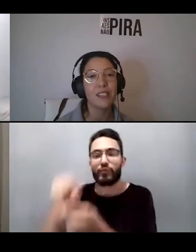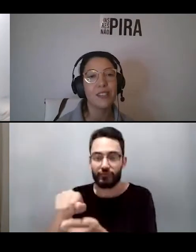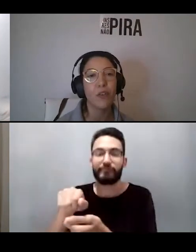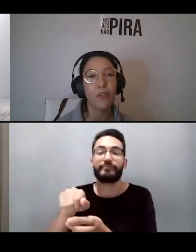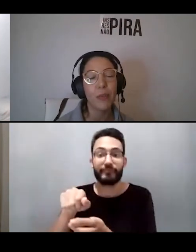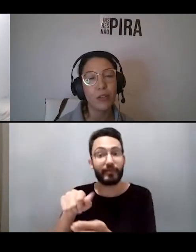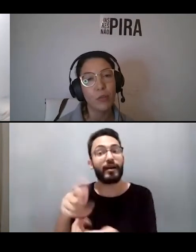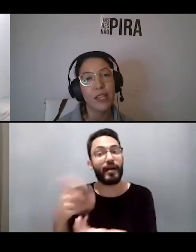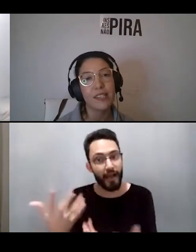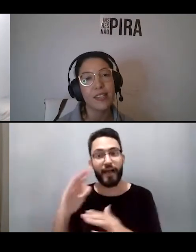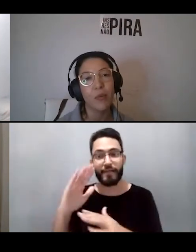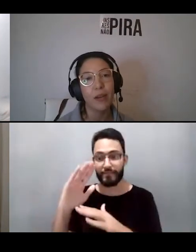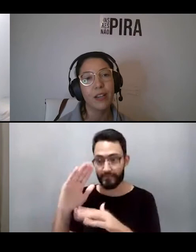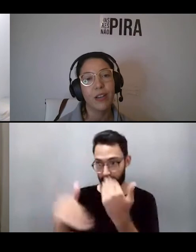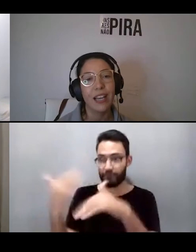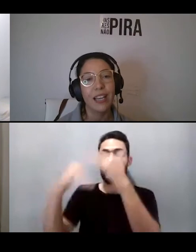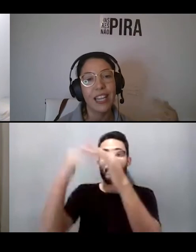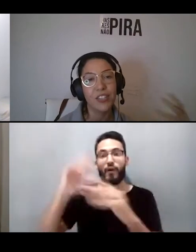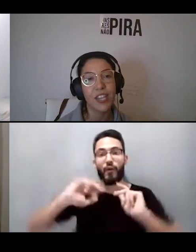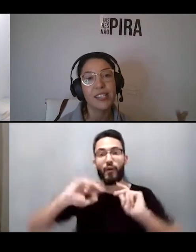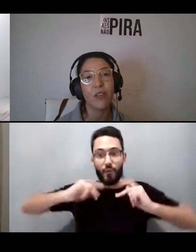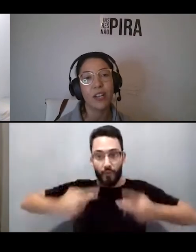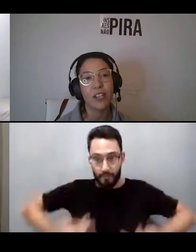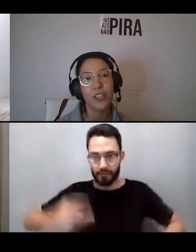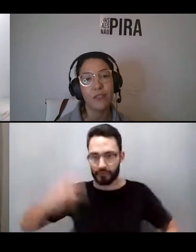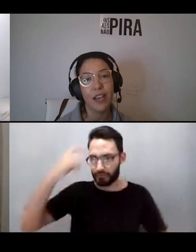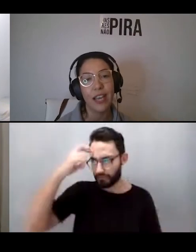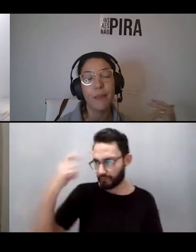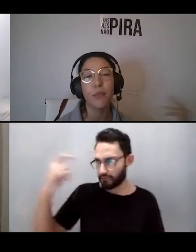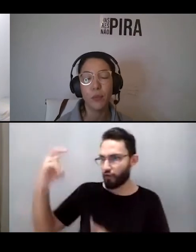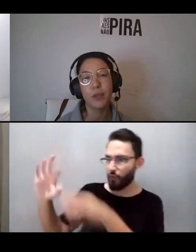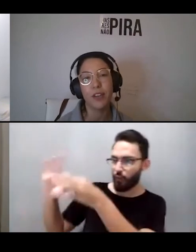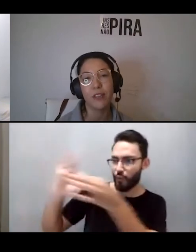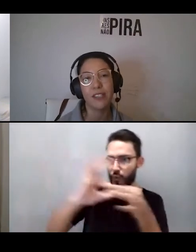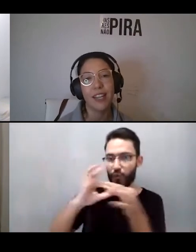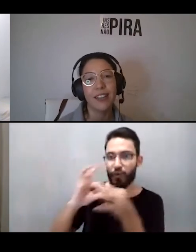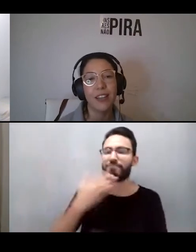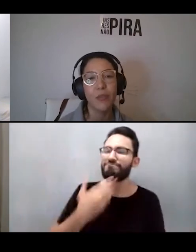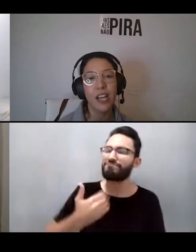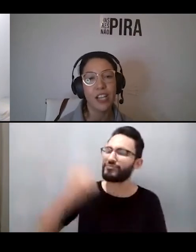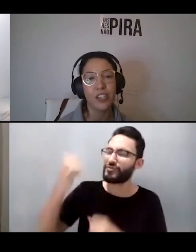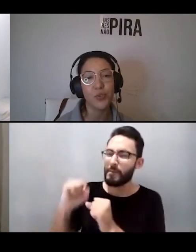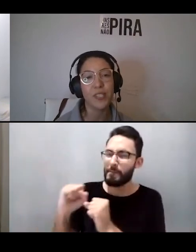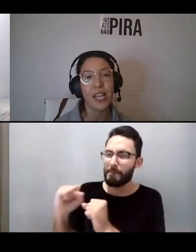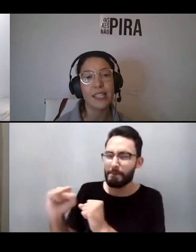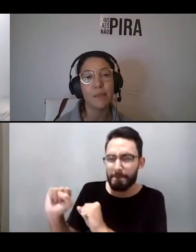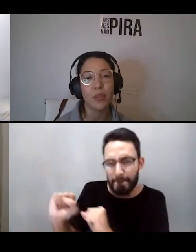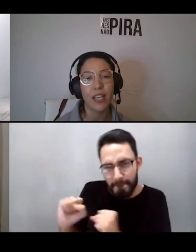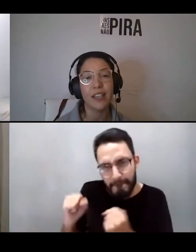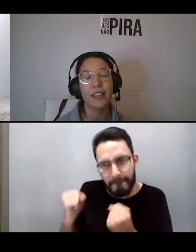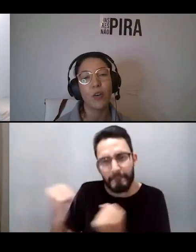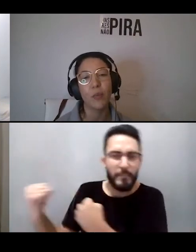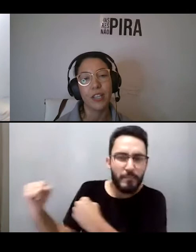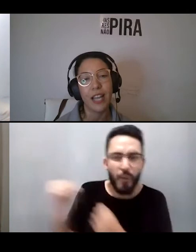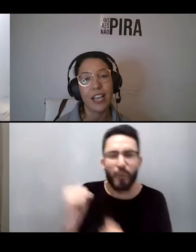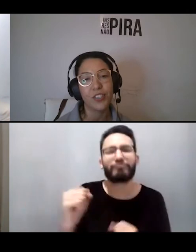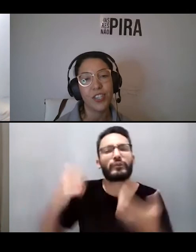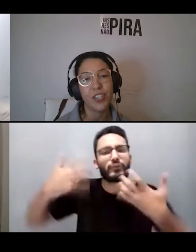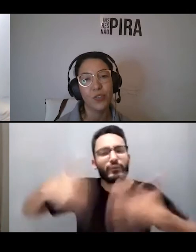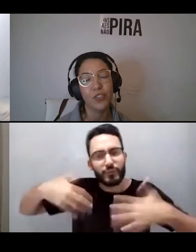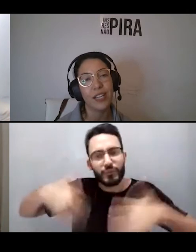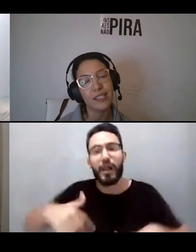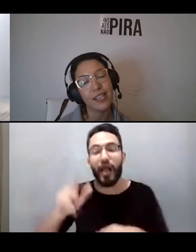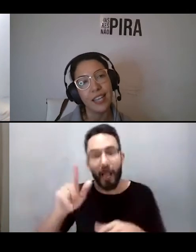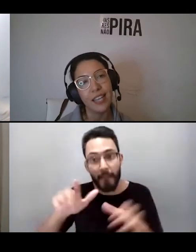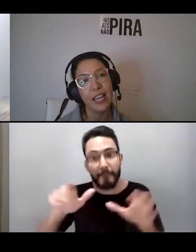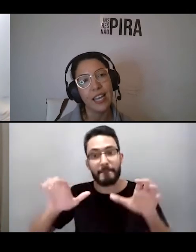basicamente, o desenvolvimento do potencial. A inteligência coletiva, ela é muito poderosa, né? Então, a gente usar esse poder da comunidade,